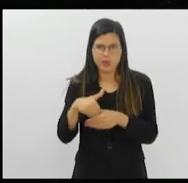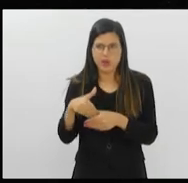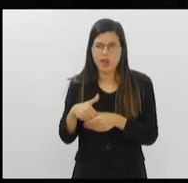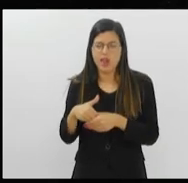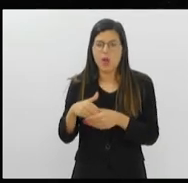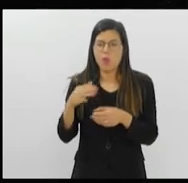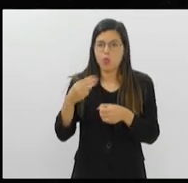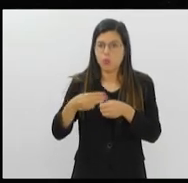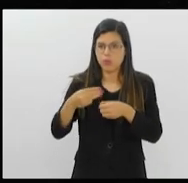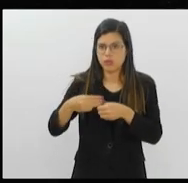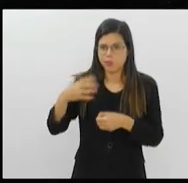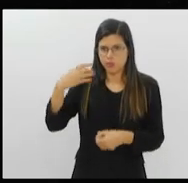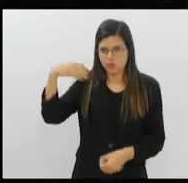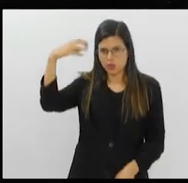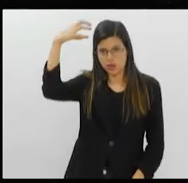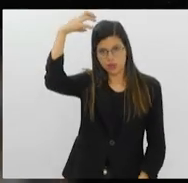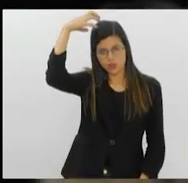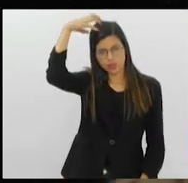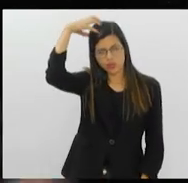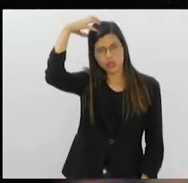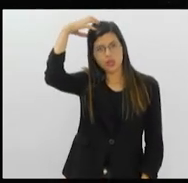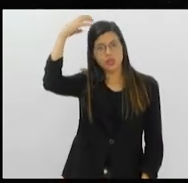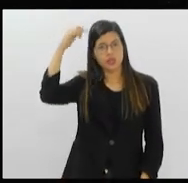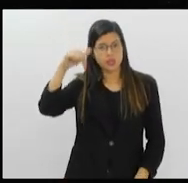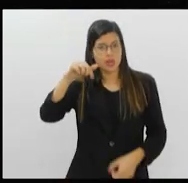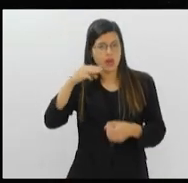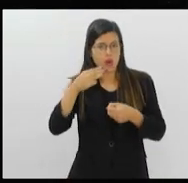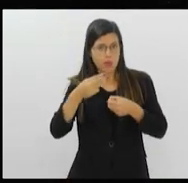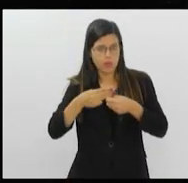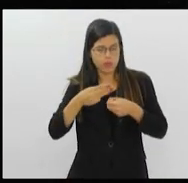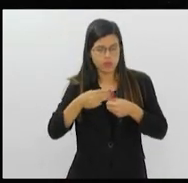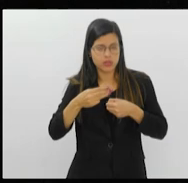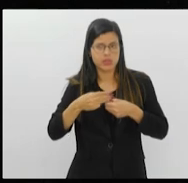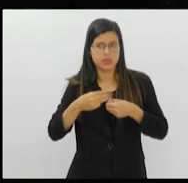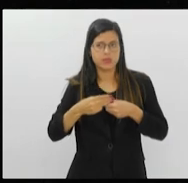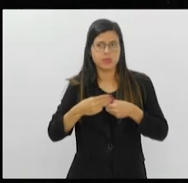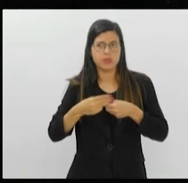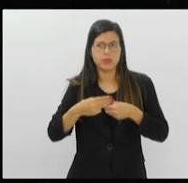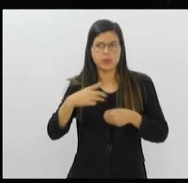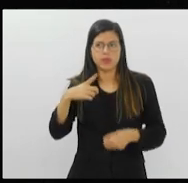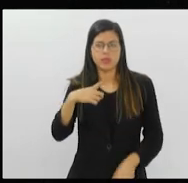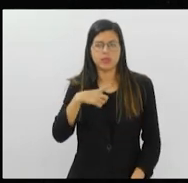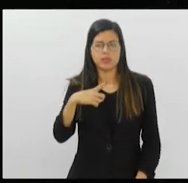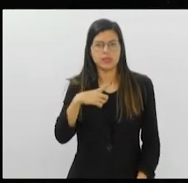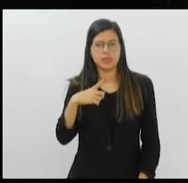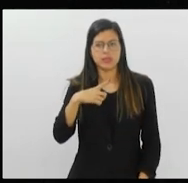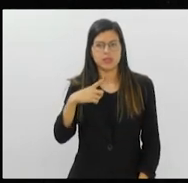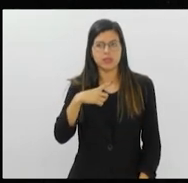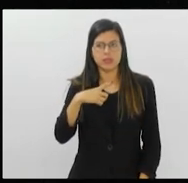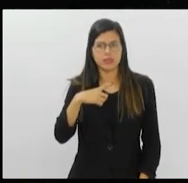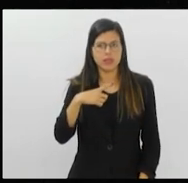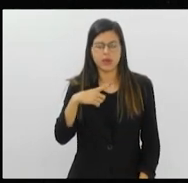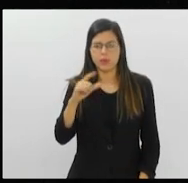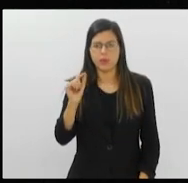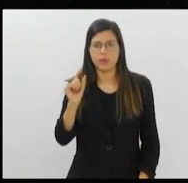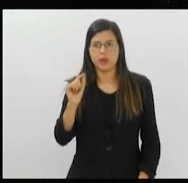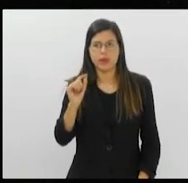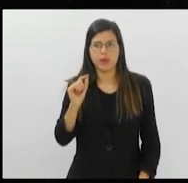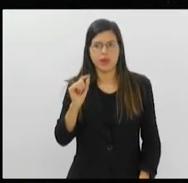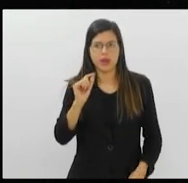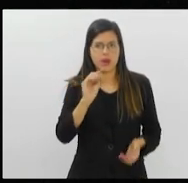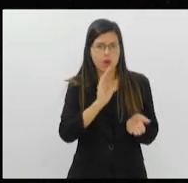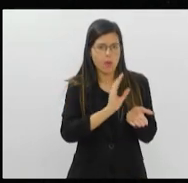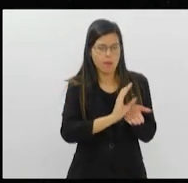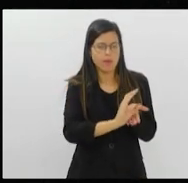dos Reis, que é o município que tem o benefício do royalties de